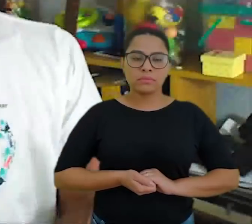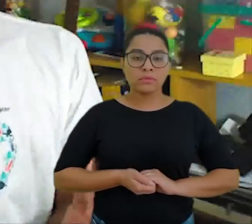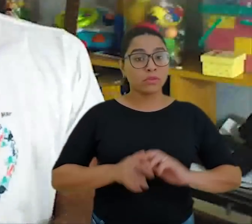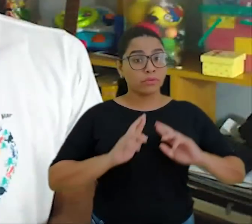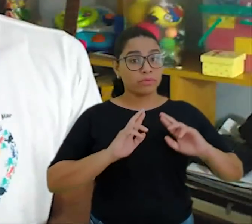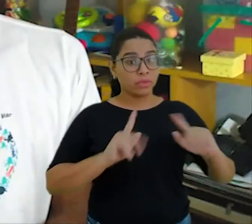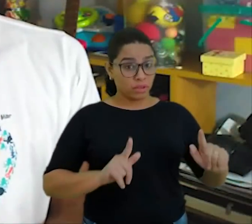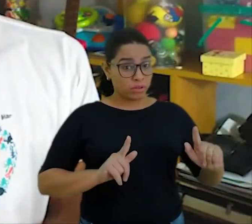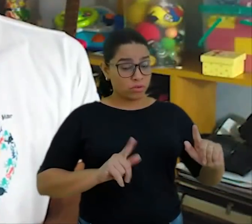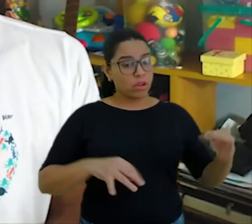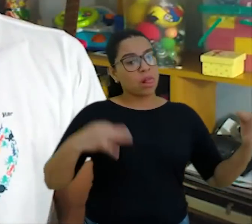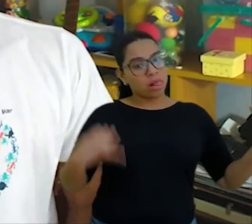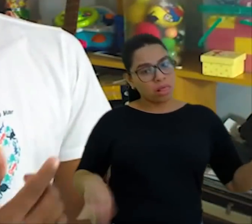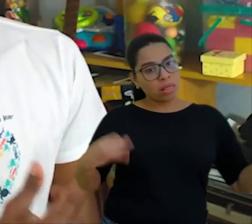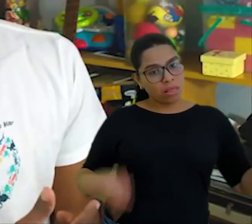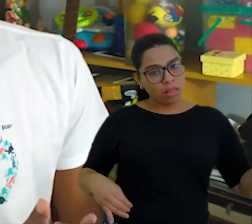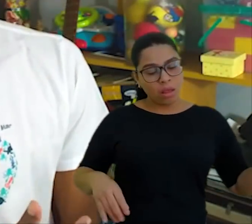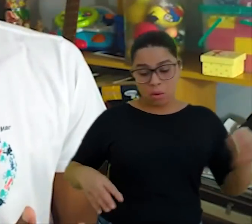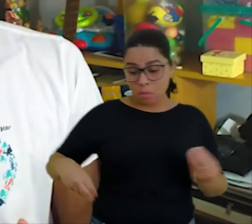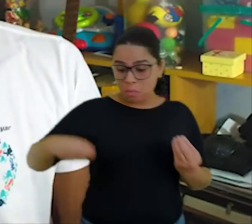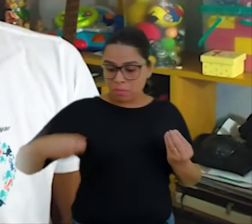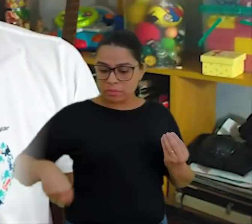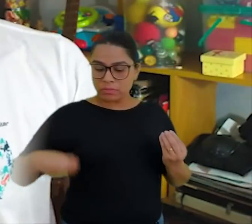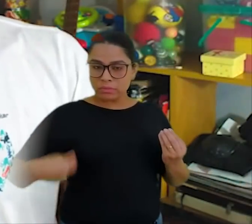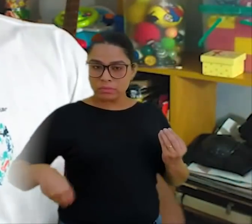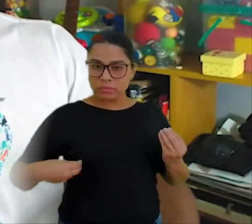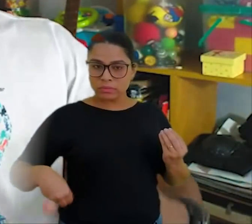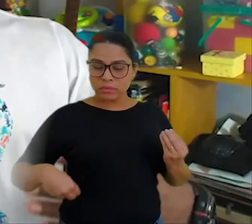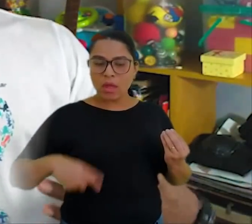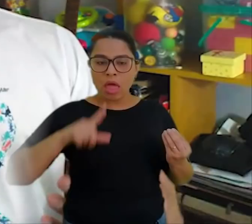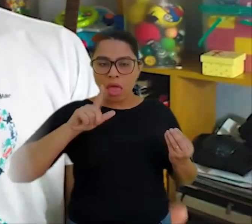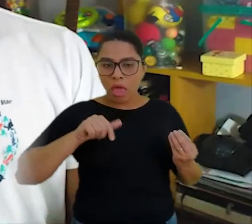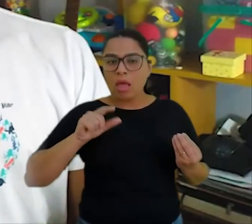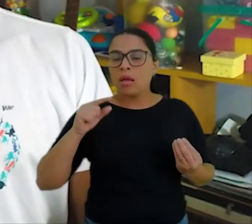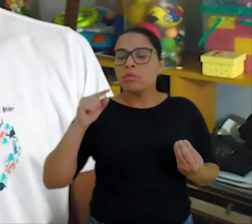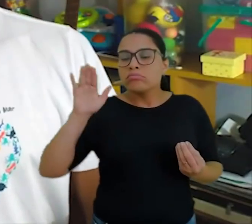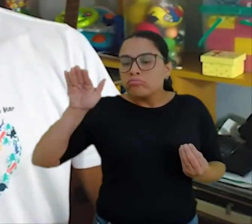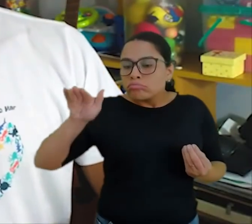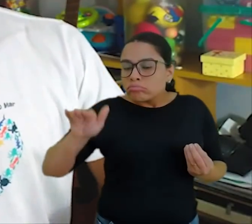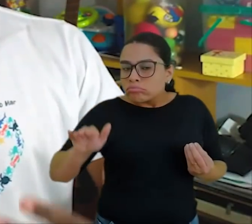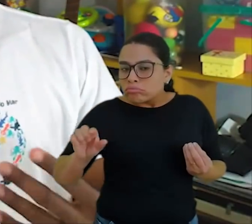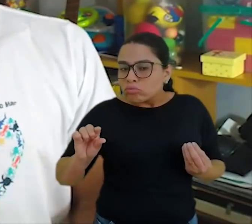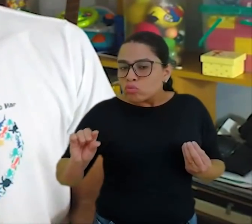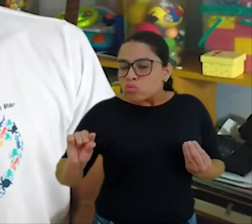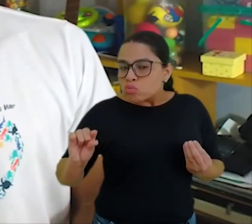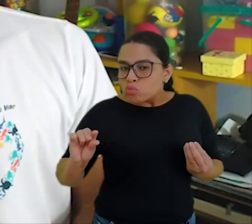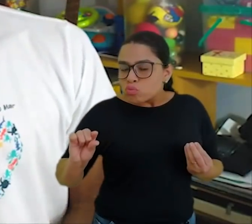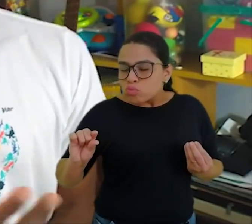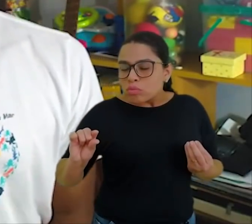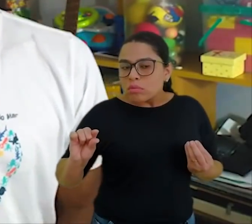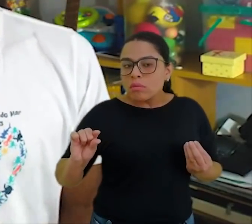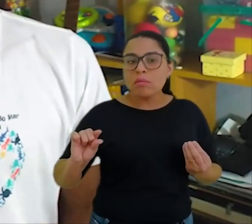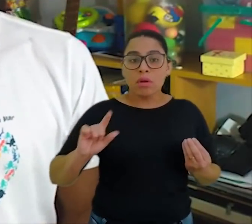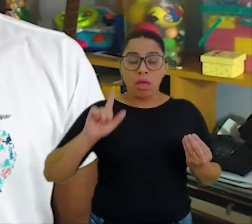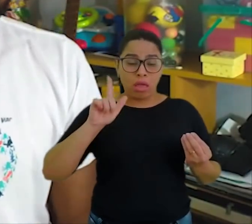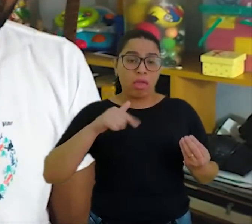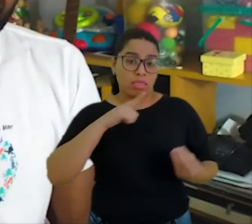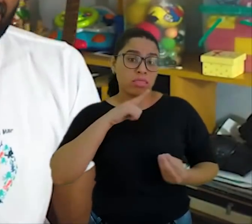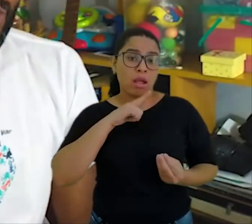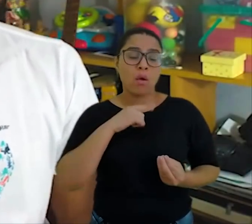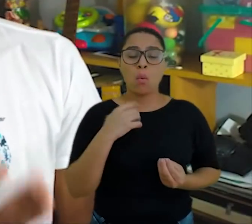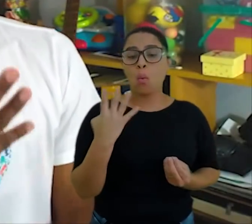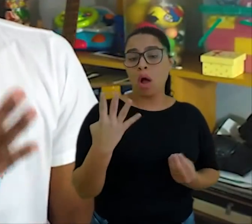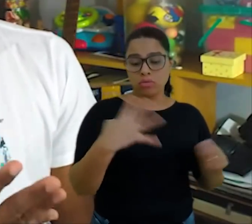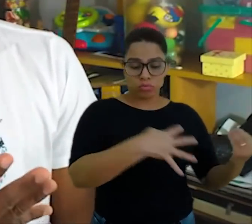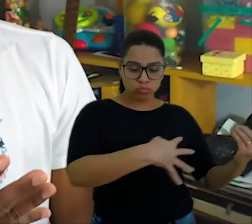Ao contrário da guitarra, o som do contrabaixo é mais grave, é mais grosso, e o contrabaixo geralmente tem